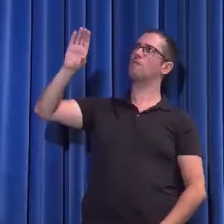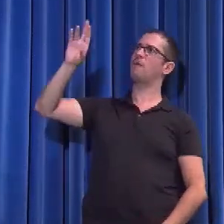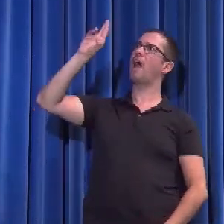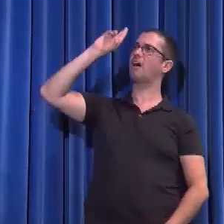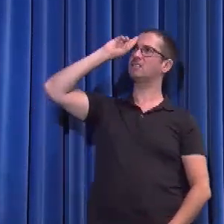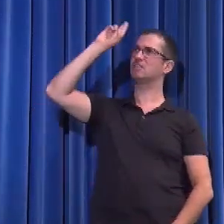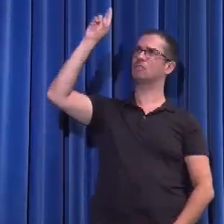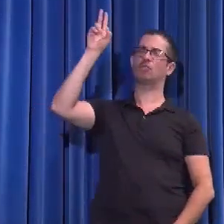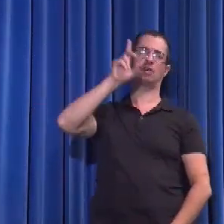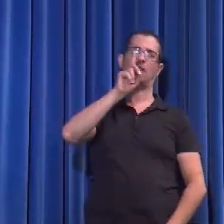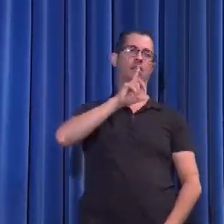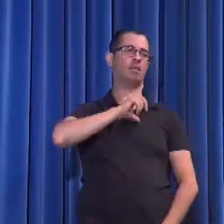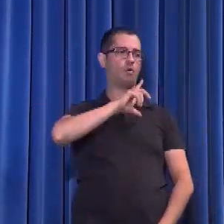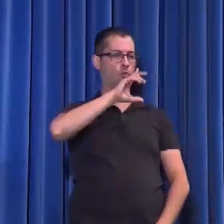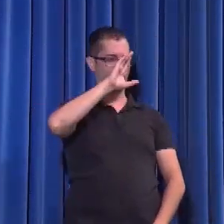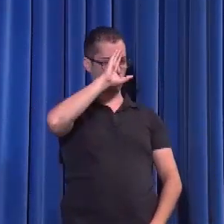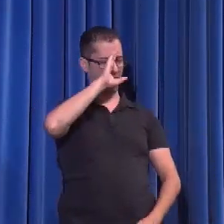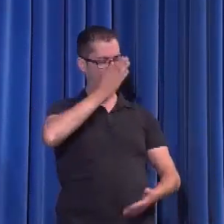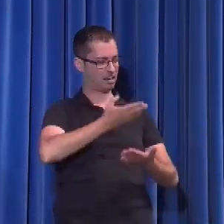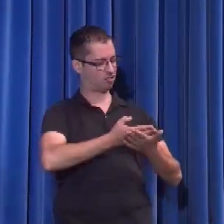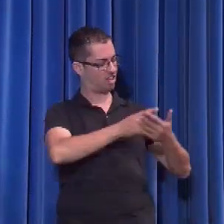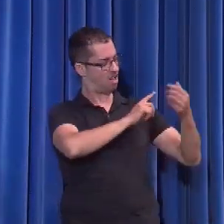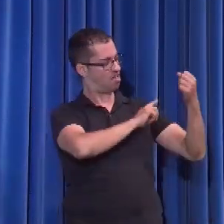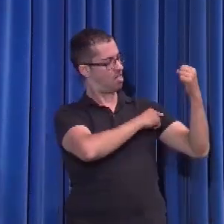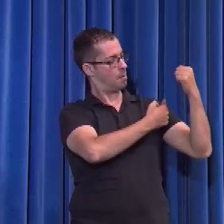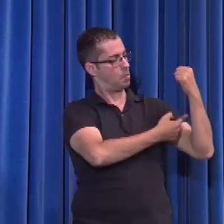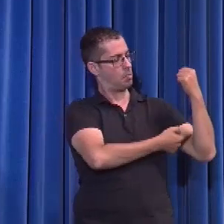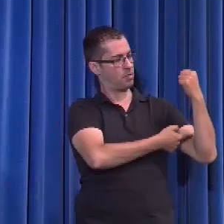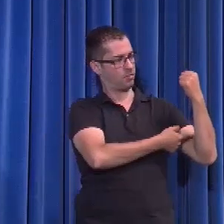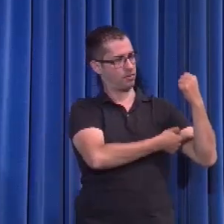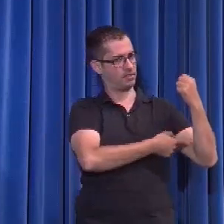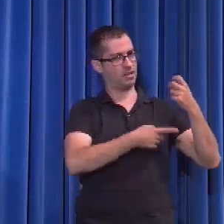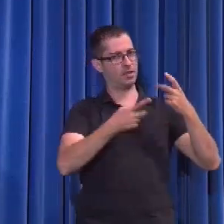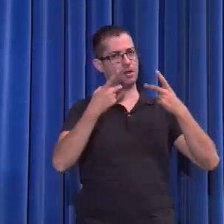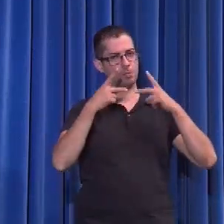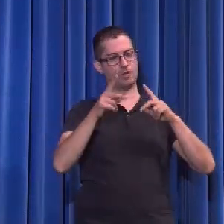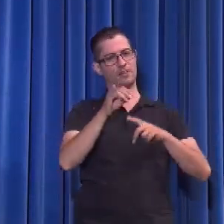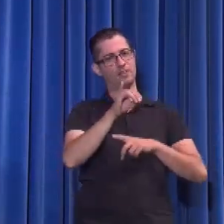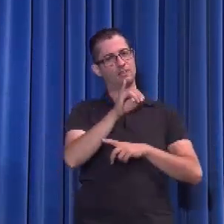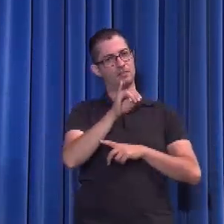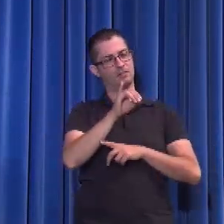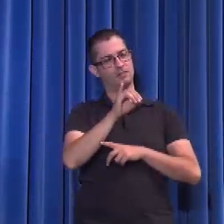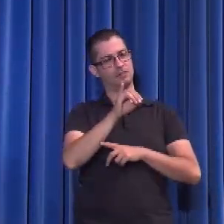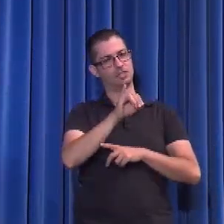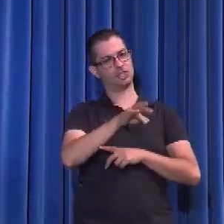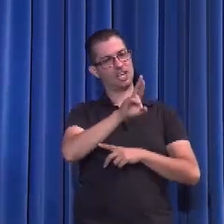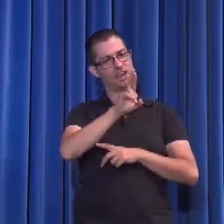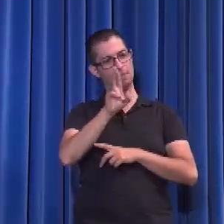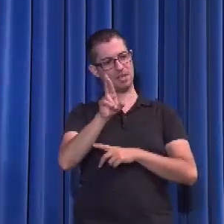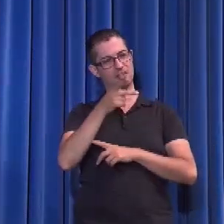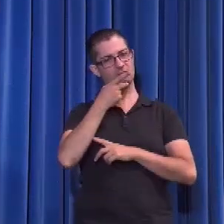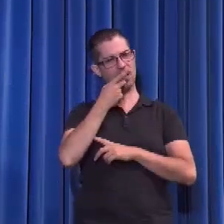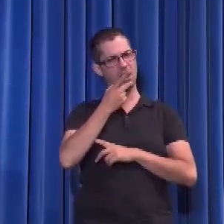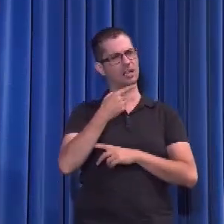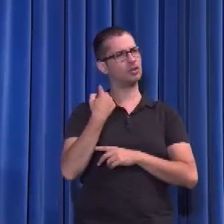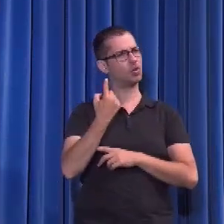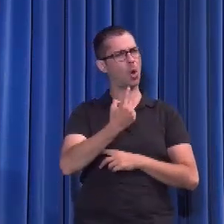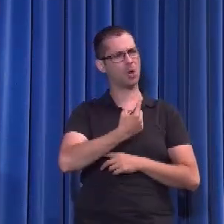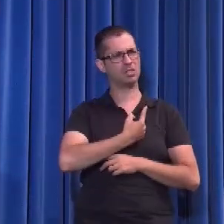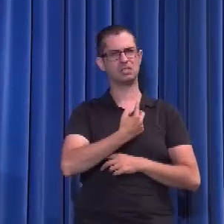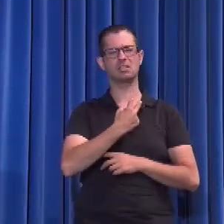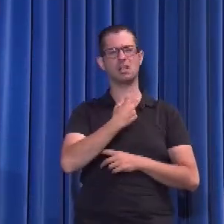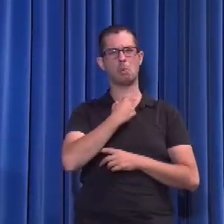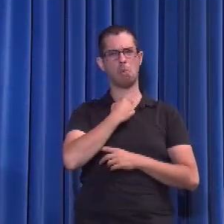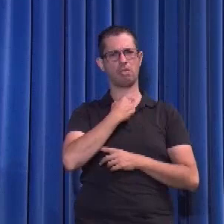na sua própria força. E ainda o profeta diz que nós não podemos, não há condição